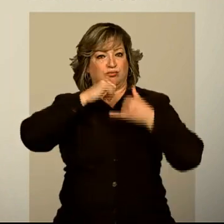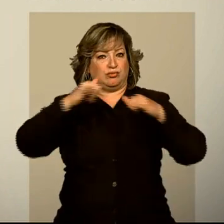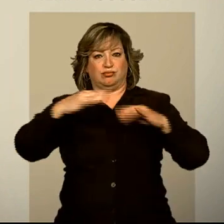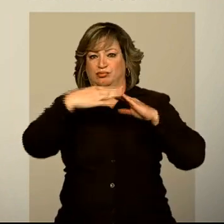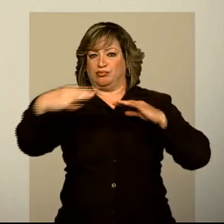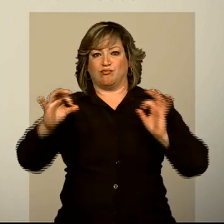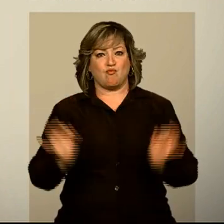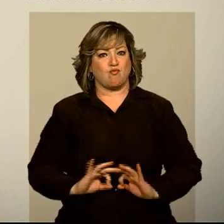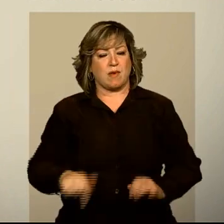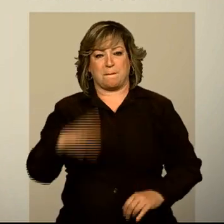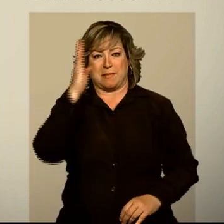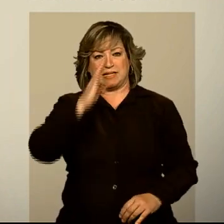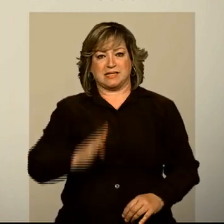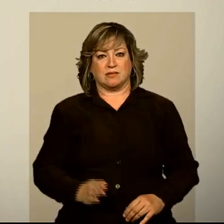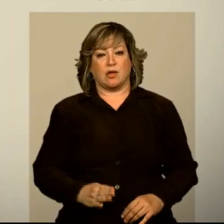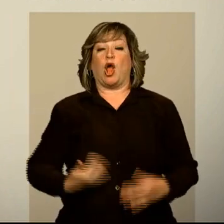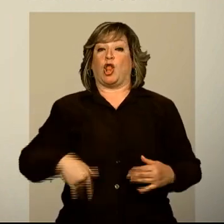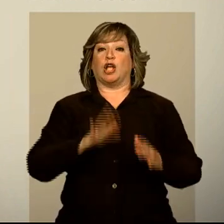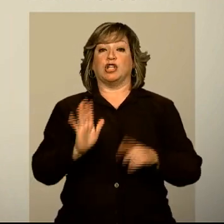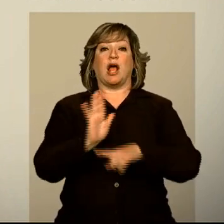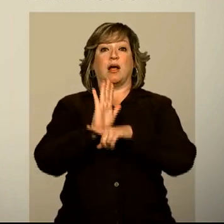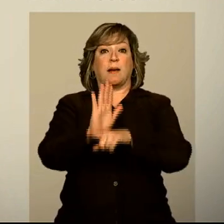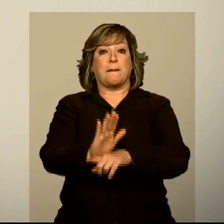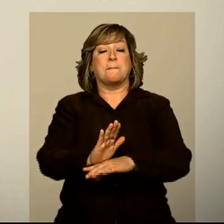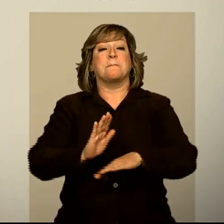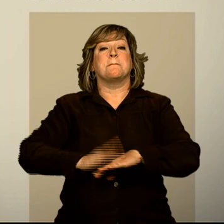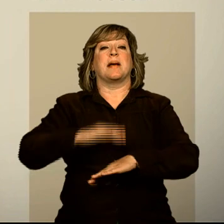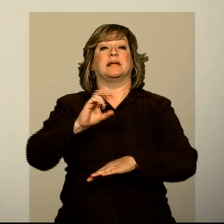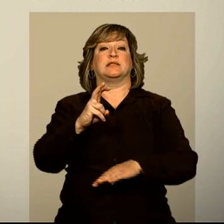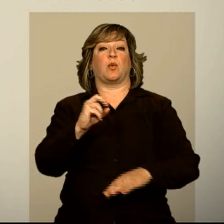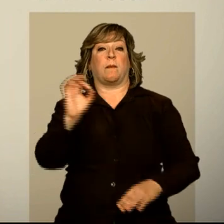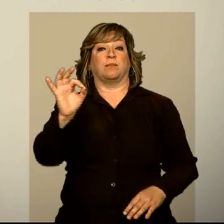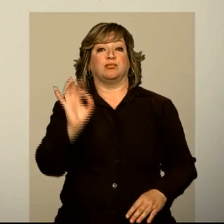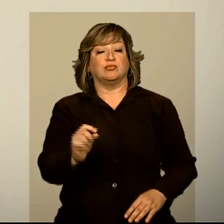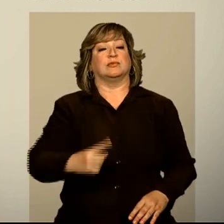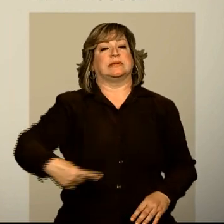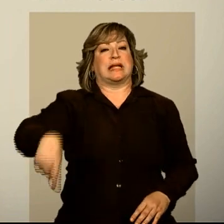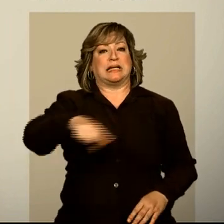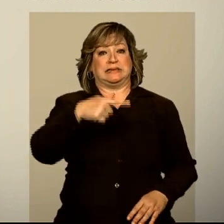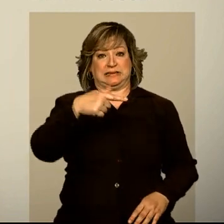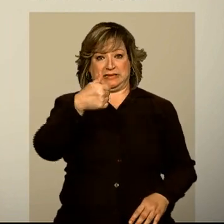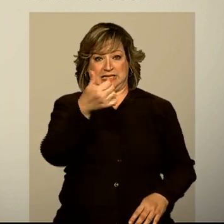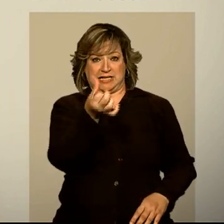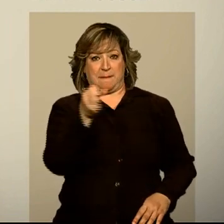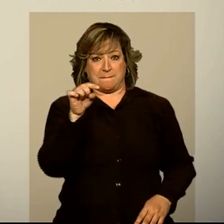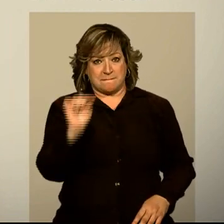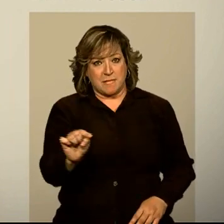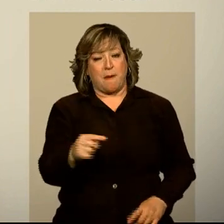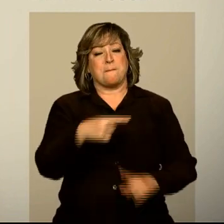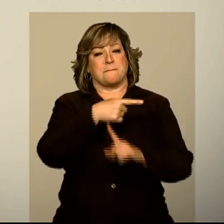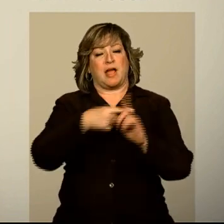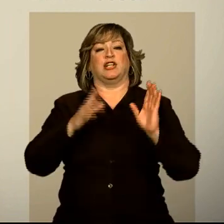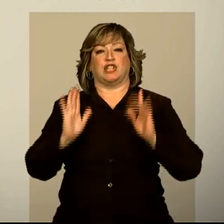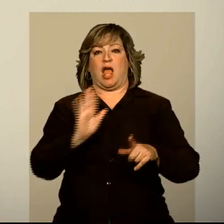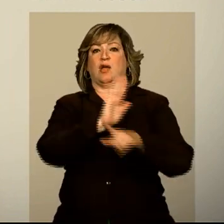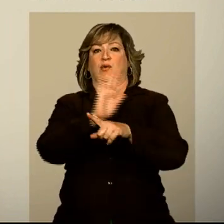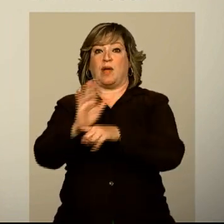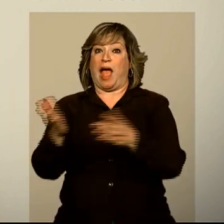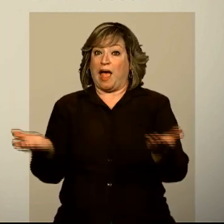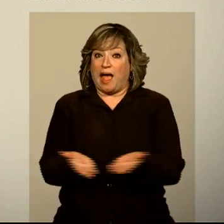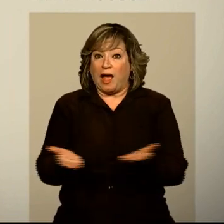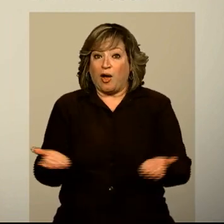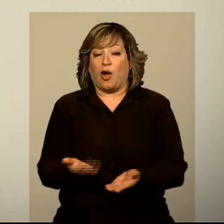no Brasil nós já atendemos mais da metade dessa as famílias